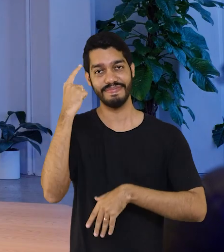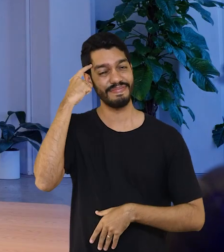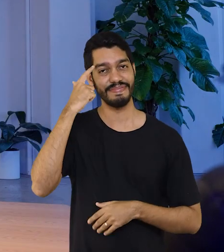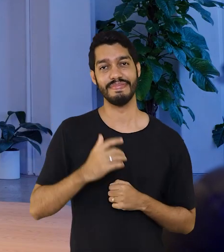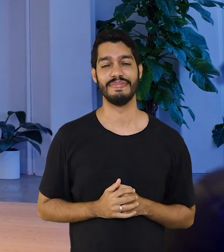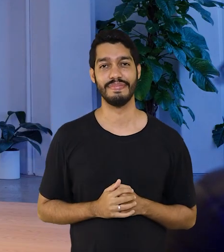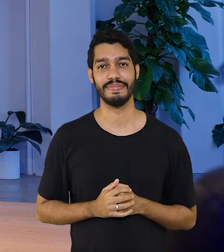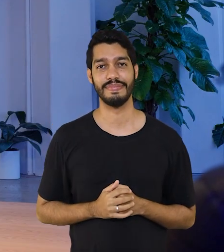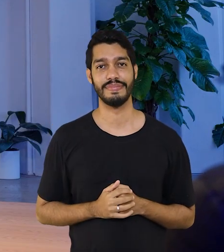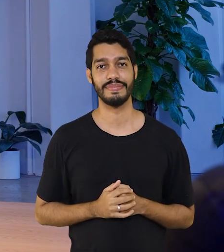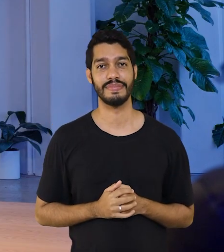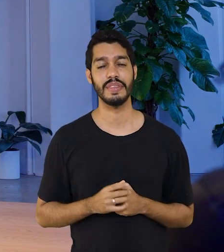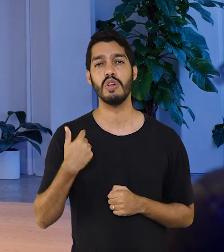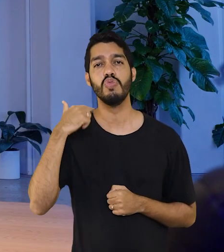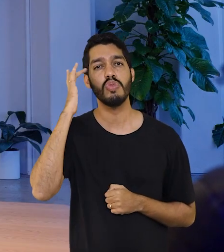legal